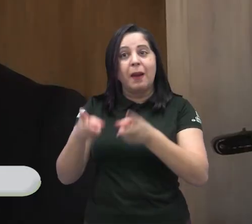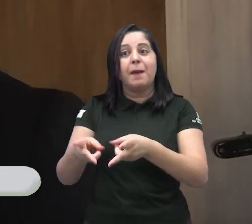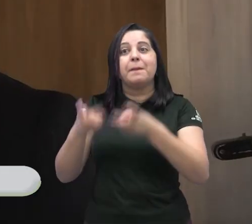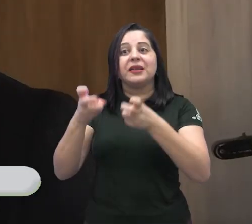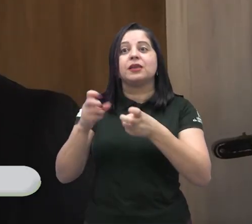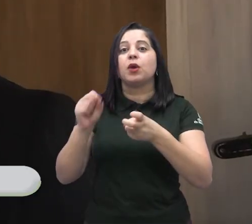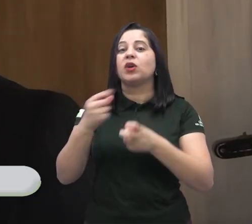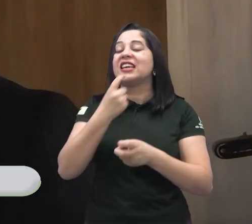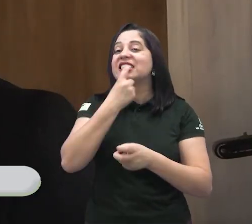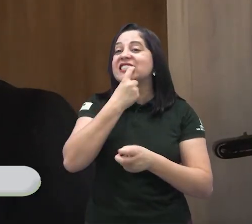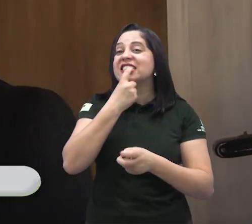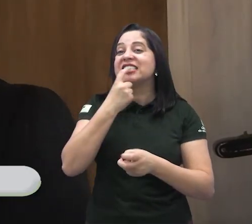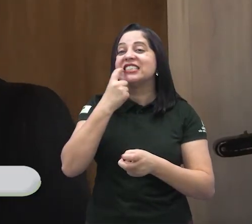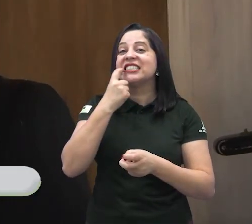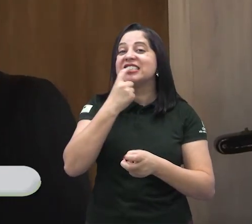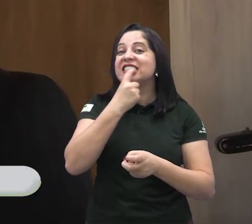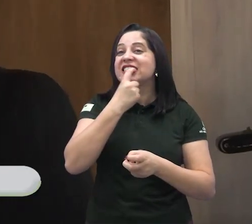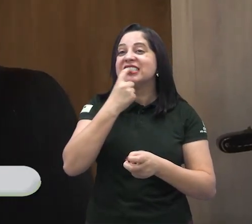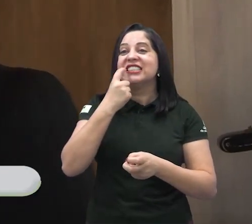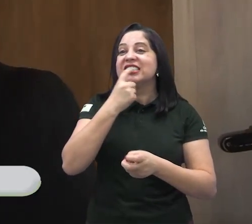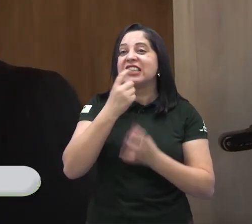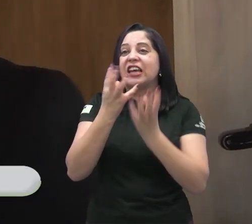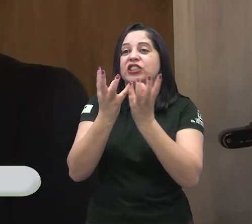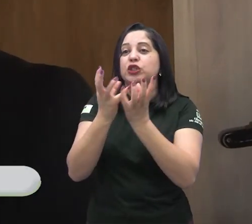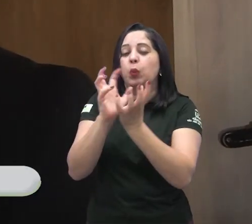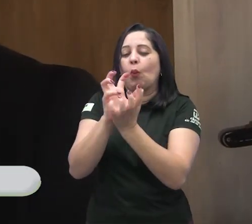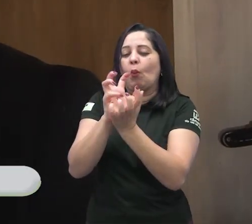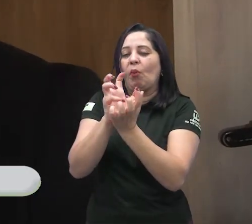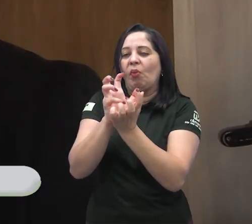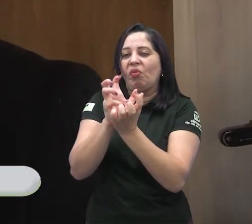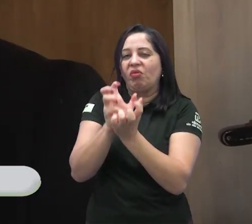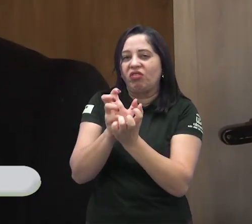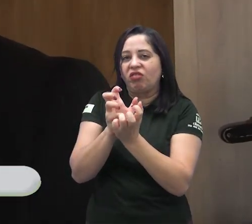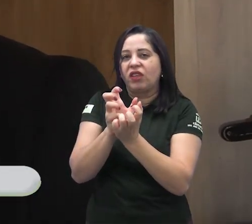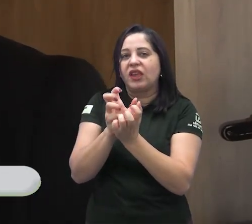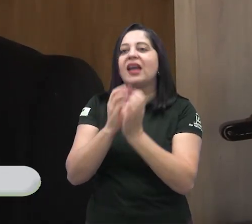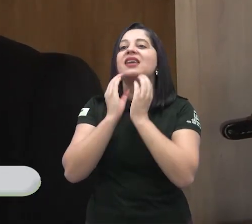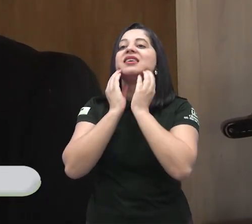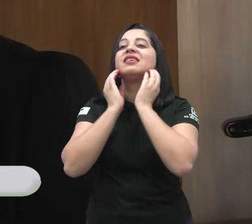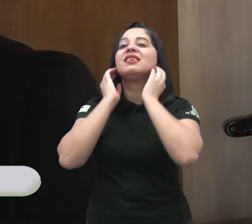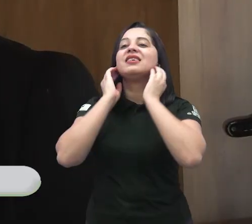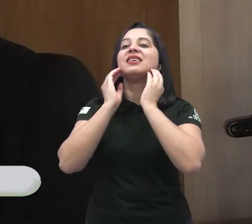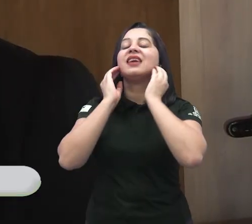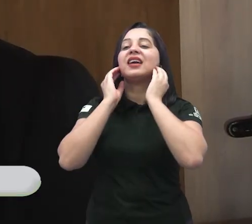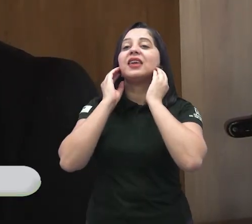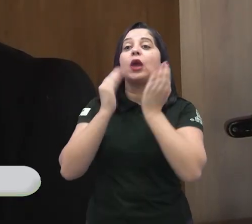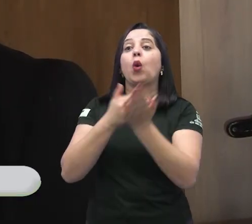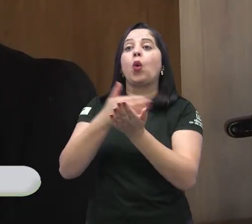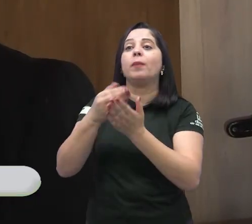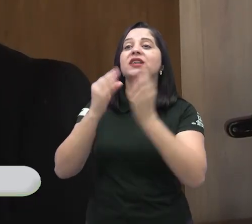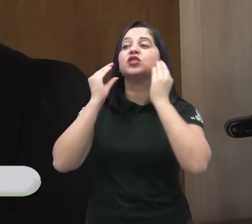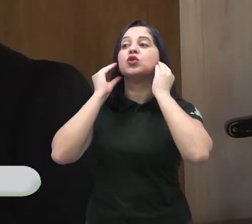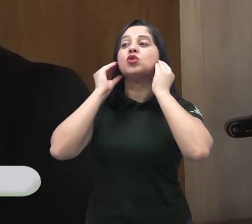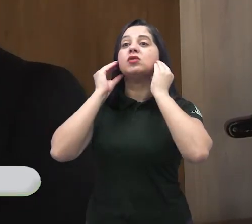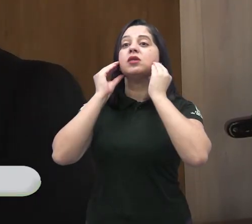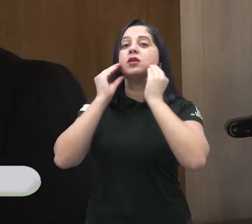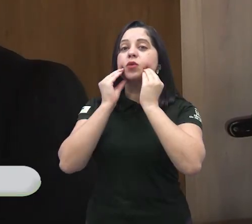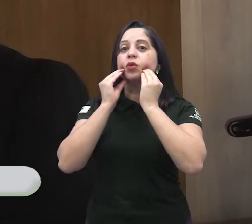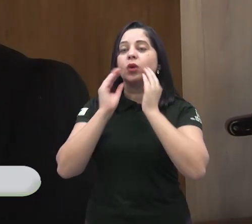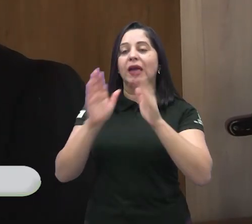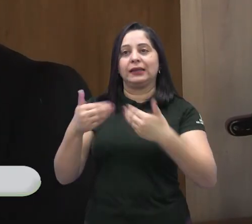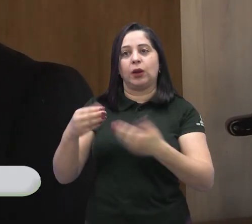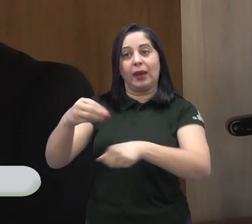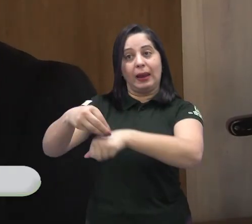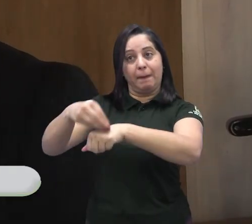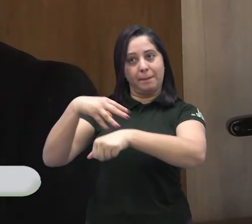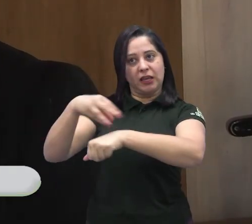Investigando, nós percebemos um desgaste nos dentes, percebemos essa região foi criando uma musculatura, né?